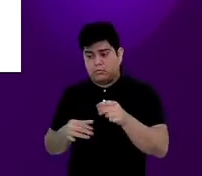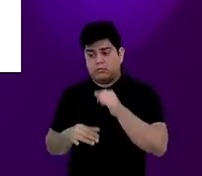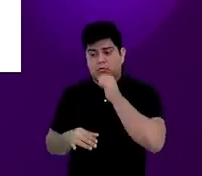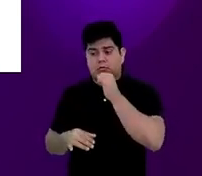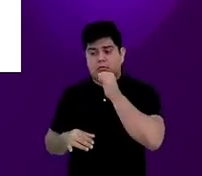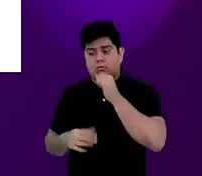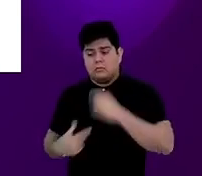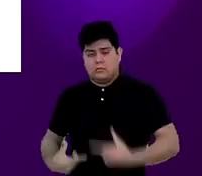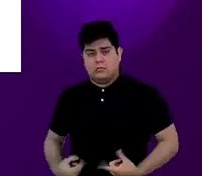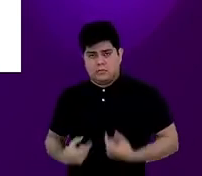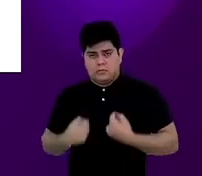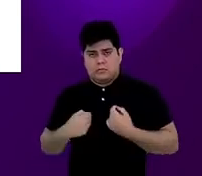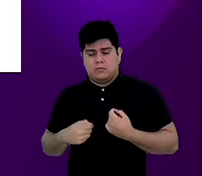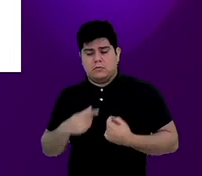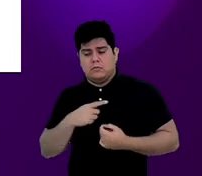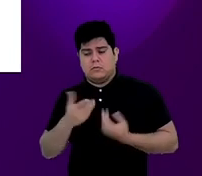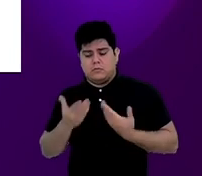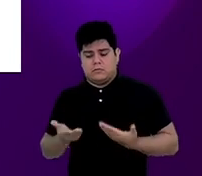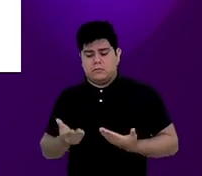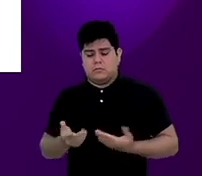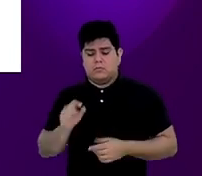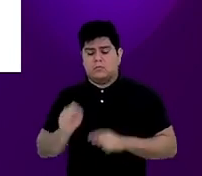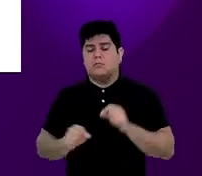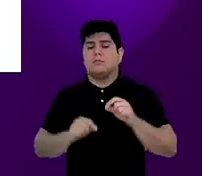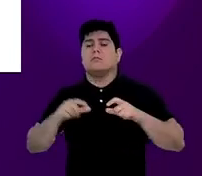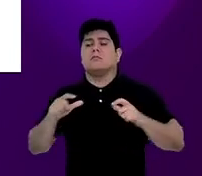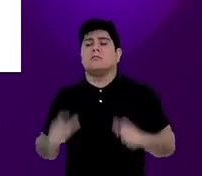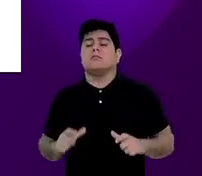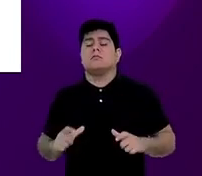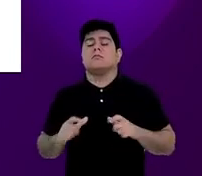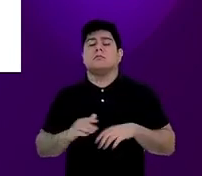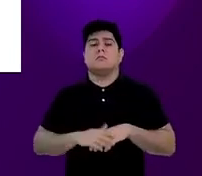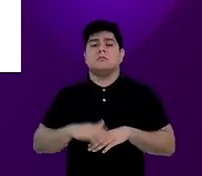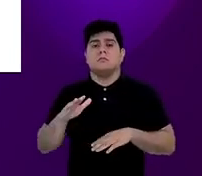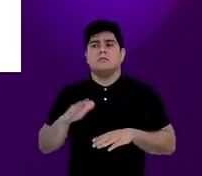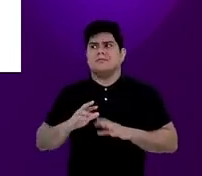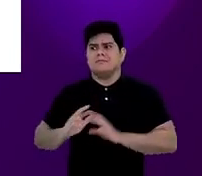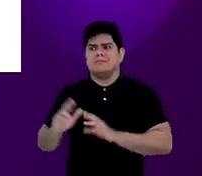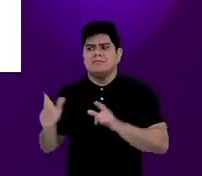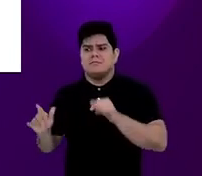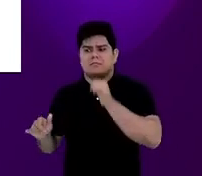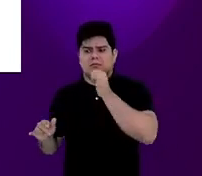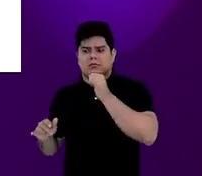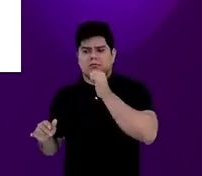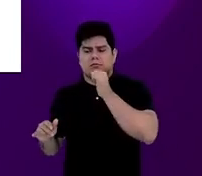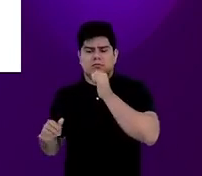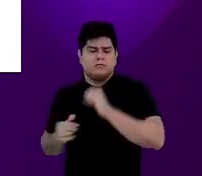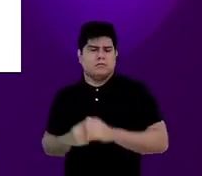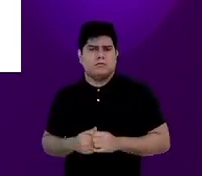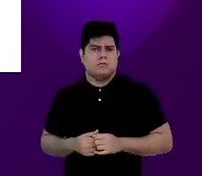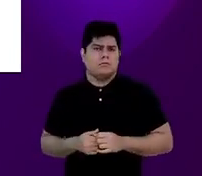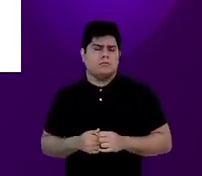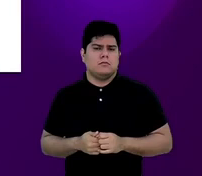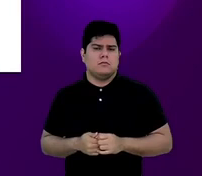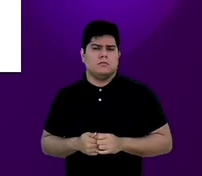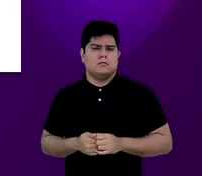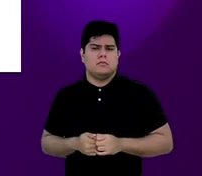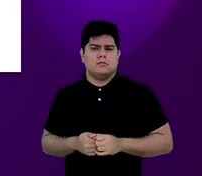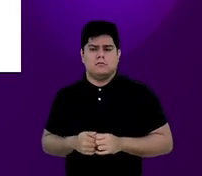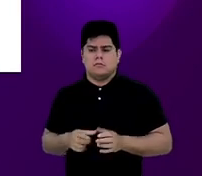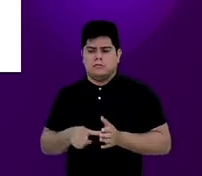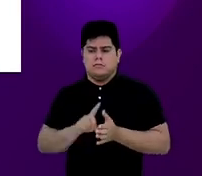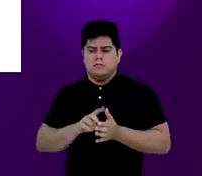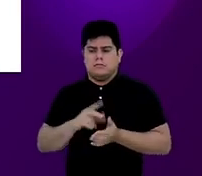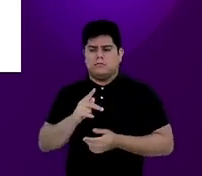ginecológico, é na fossa obturadora, é para ir para locais mais atípicos, como na questão pré-sacral